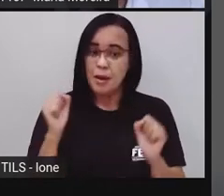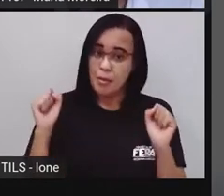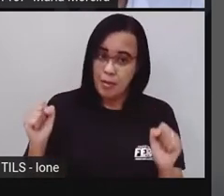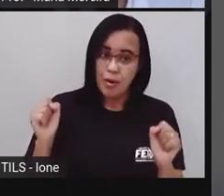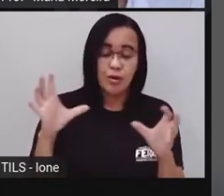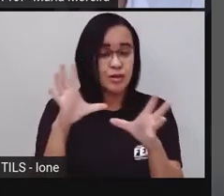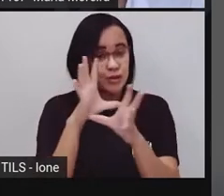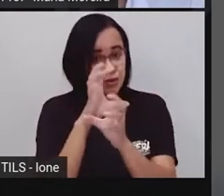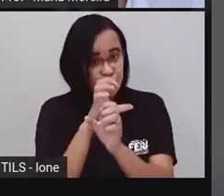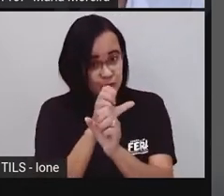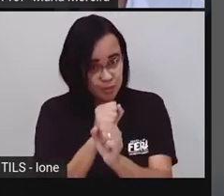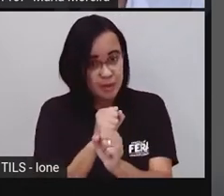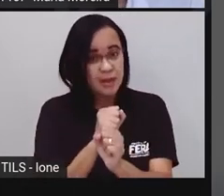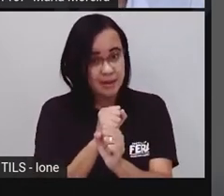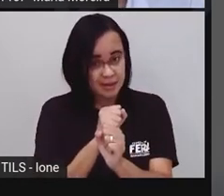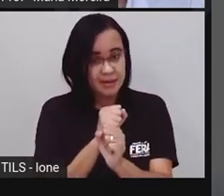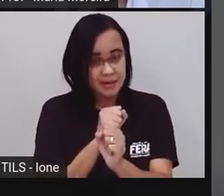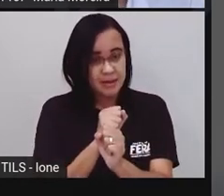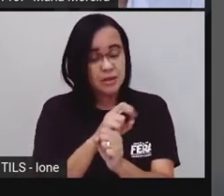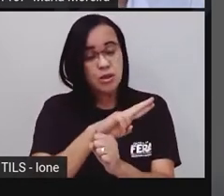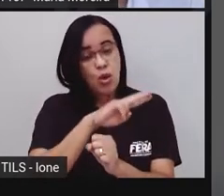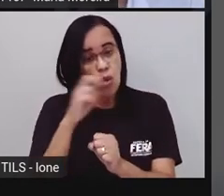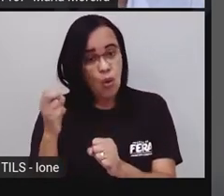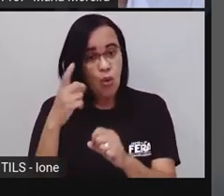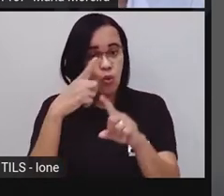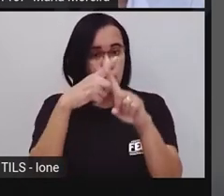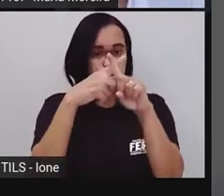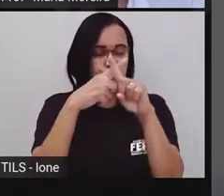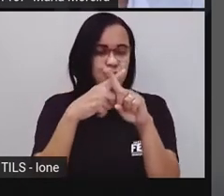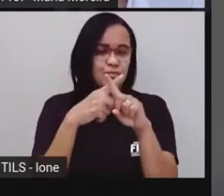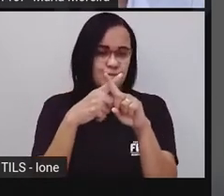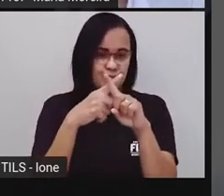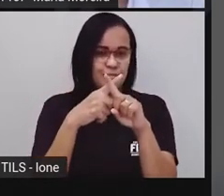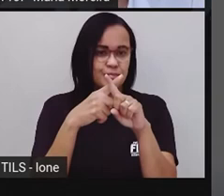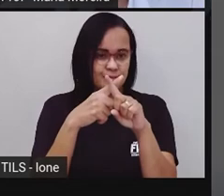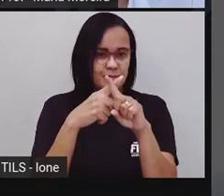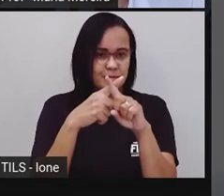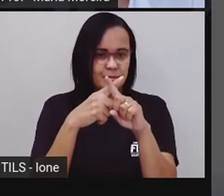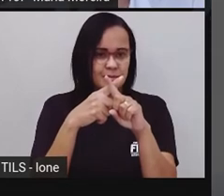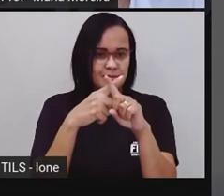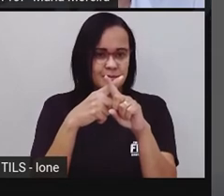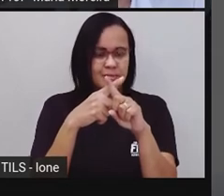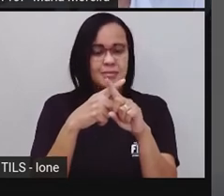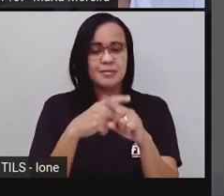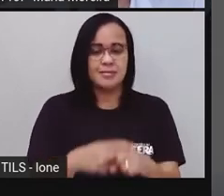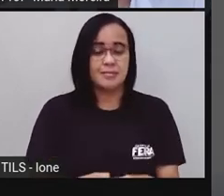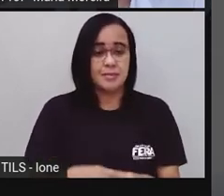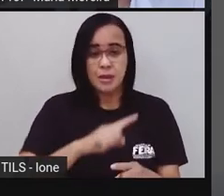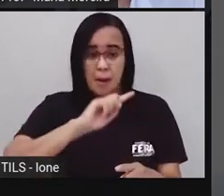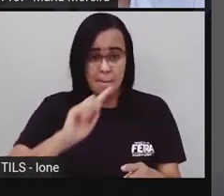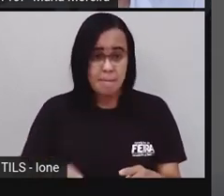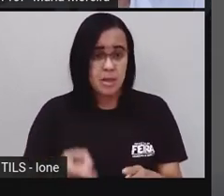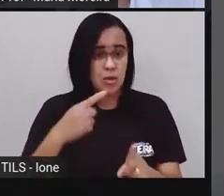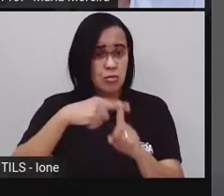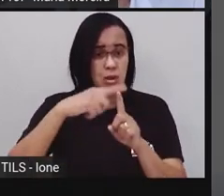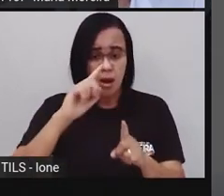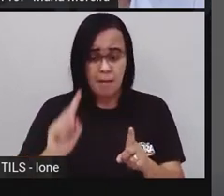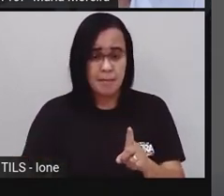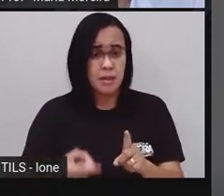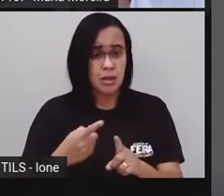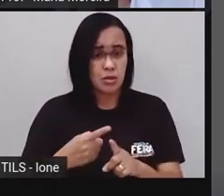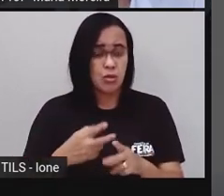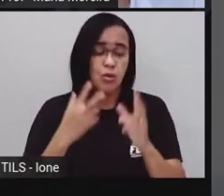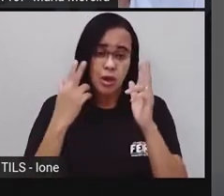e posso também o que usar a multiplicar são então 1000 mais 1000 é igual a quanto ó